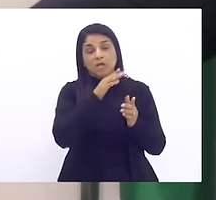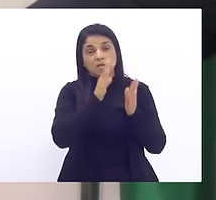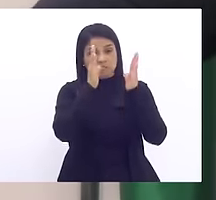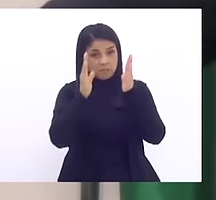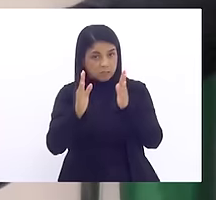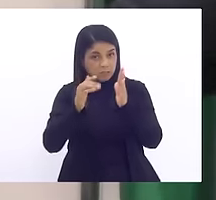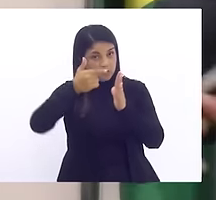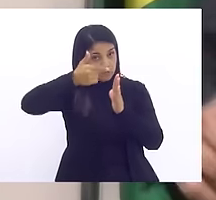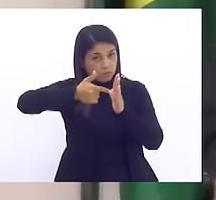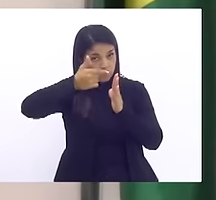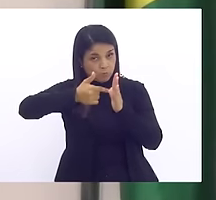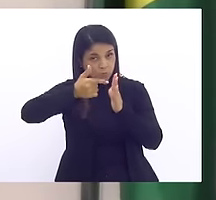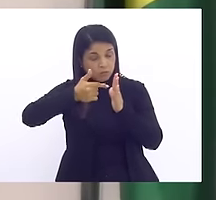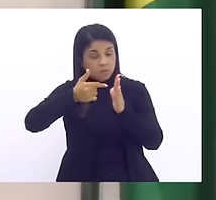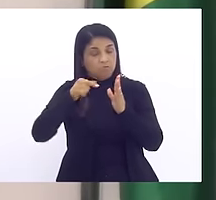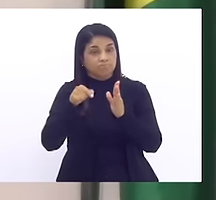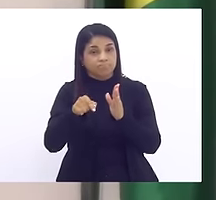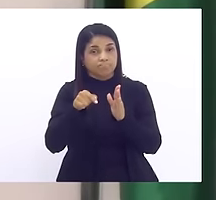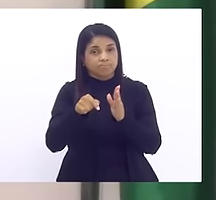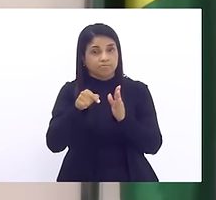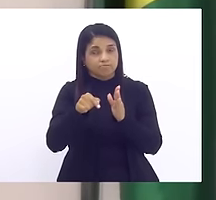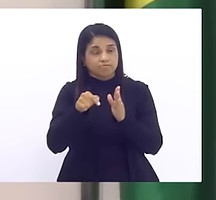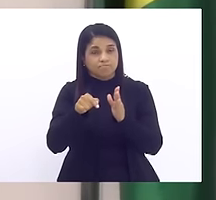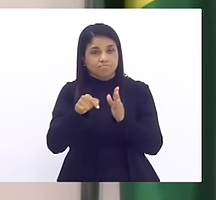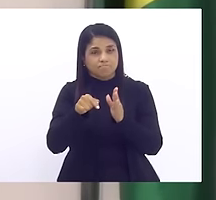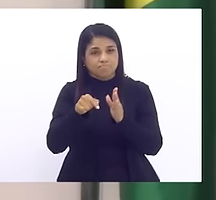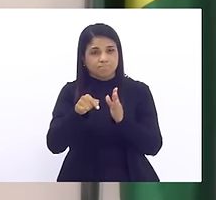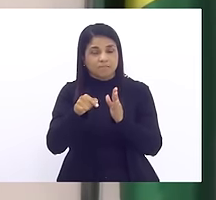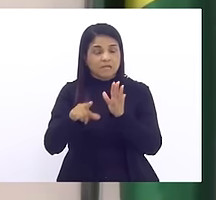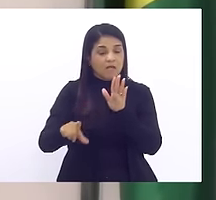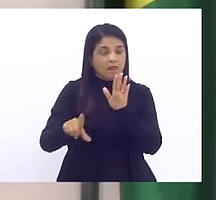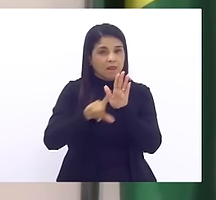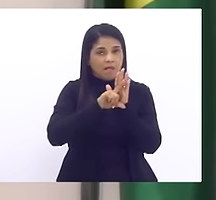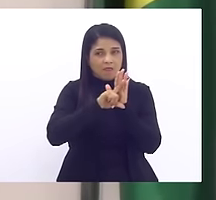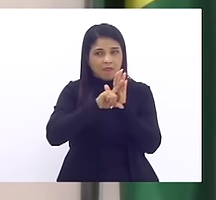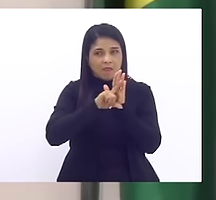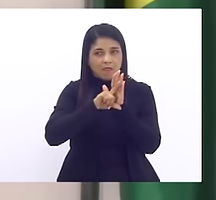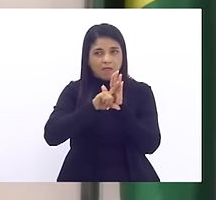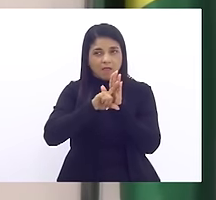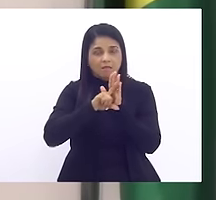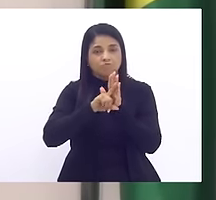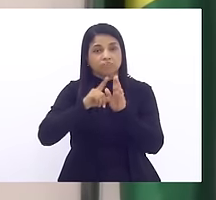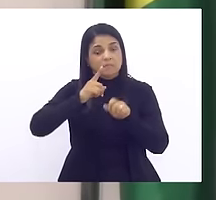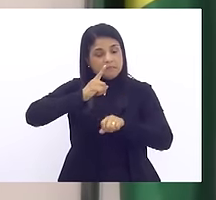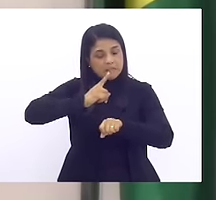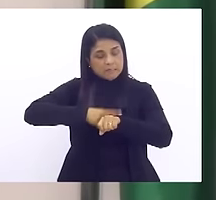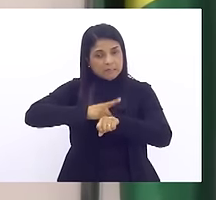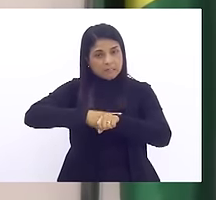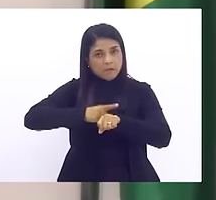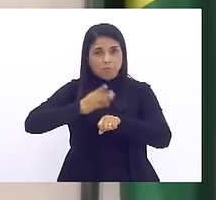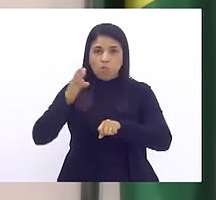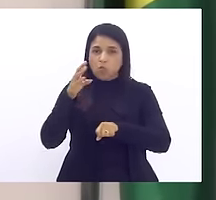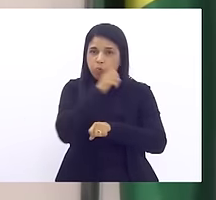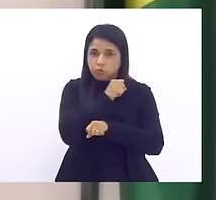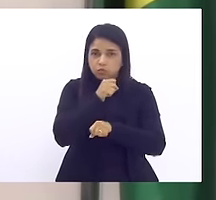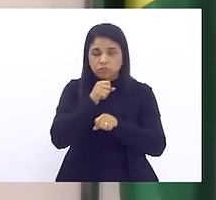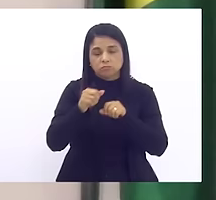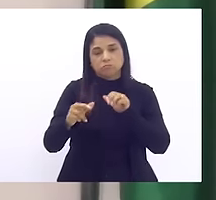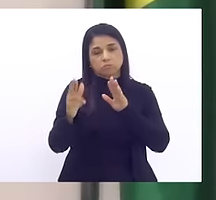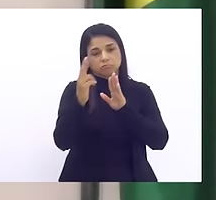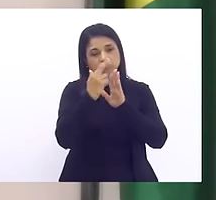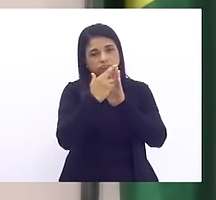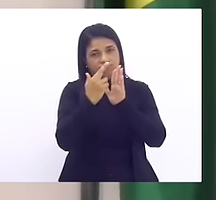vai ser essa etapa em que essa lei em tempo recorde vai regular